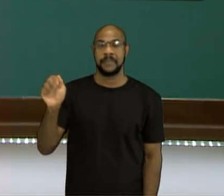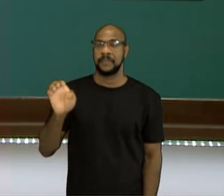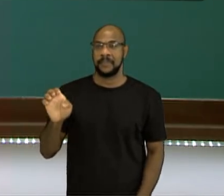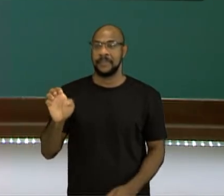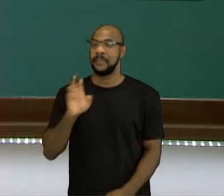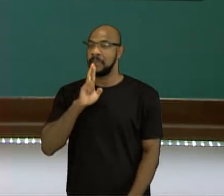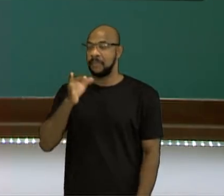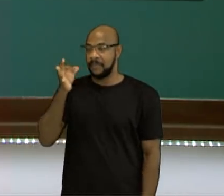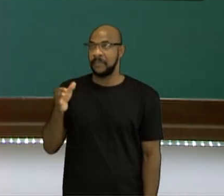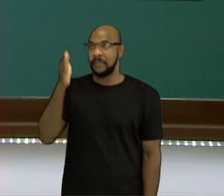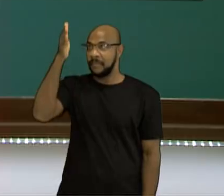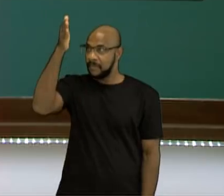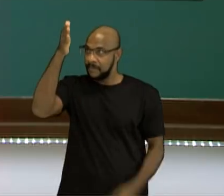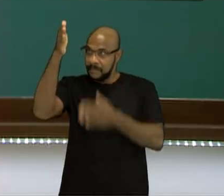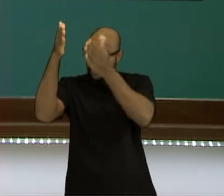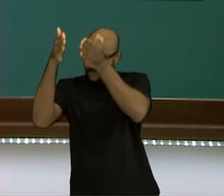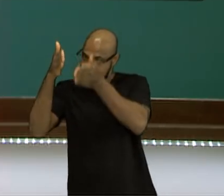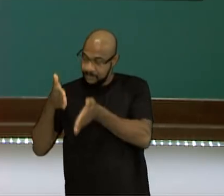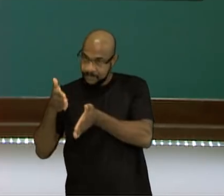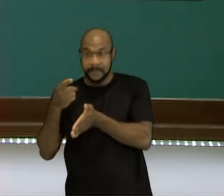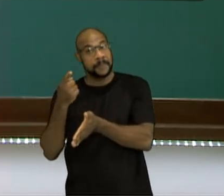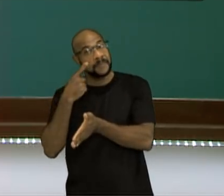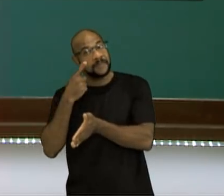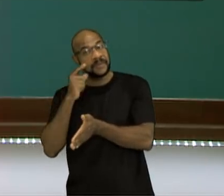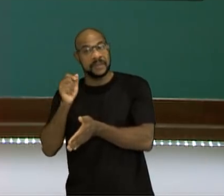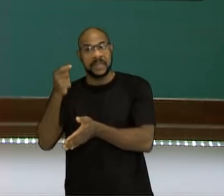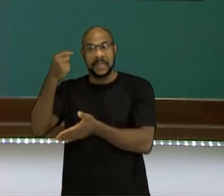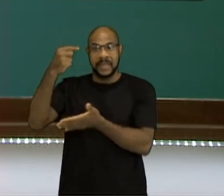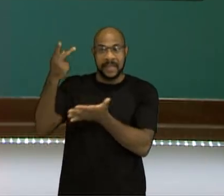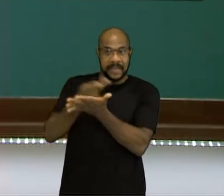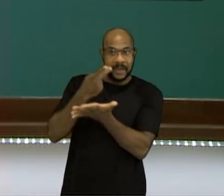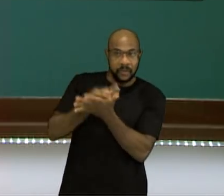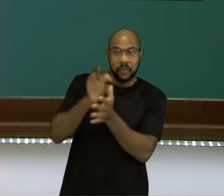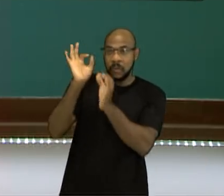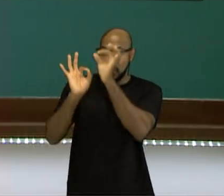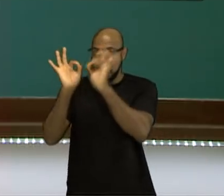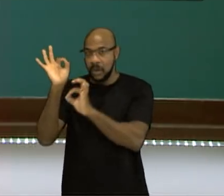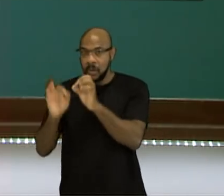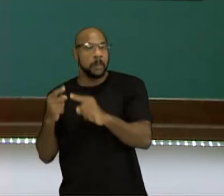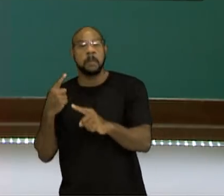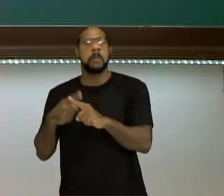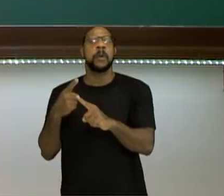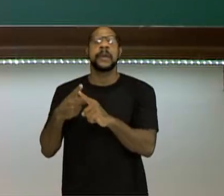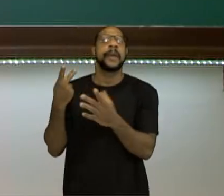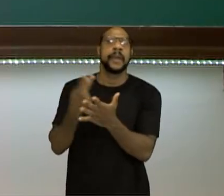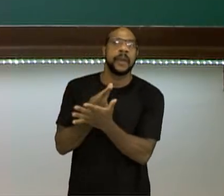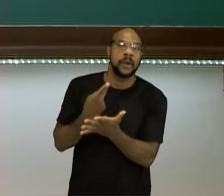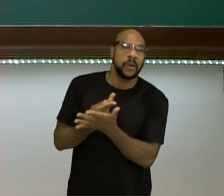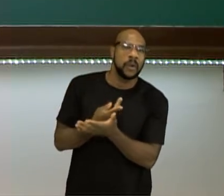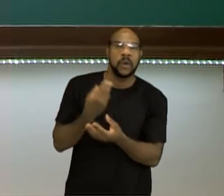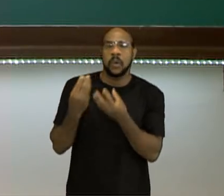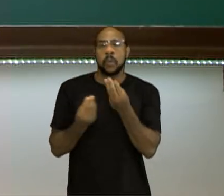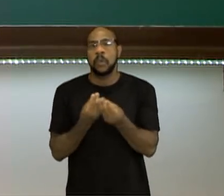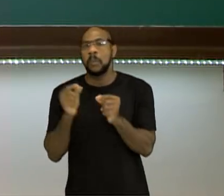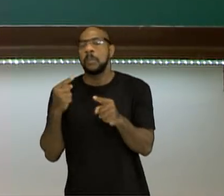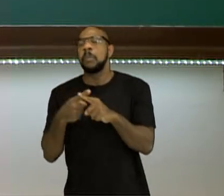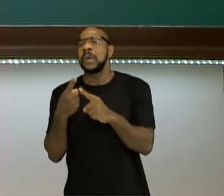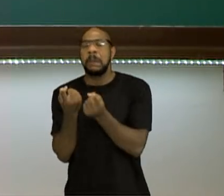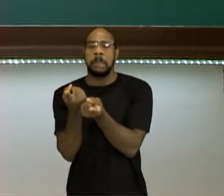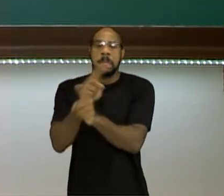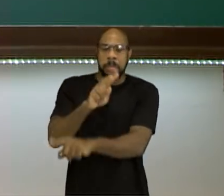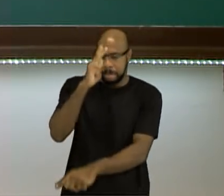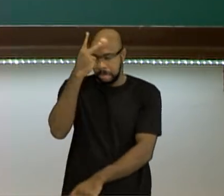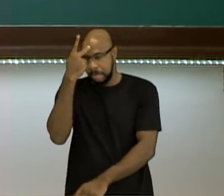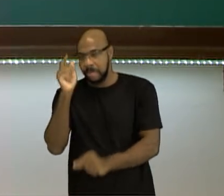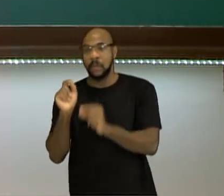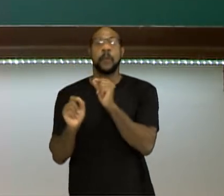E. Confere, vê se você acertou. Se você não acertou, por que que você não acertou? Olha lá o que que você inverteu, qual palavrinha